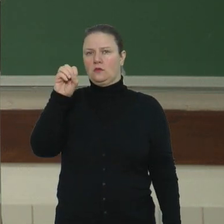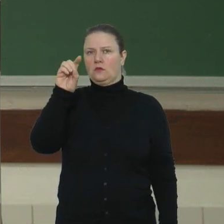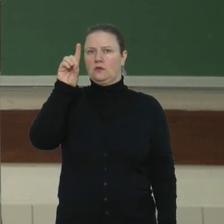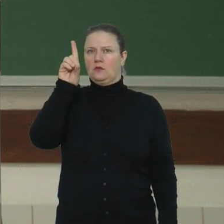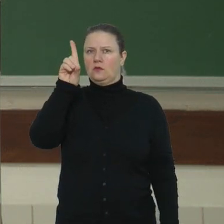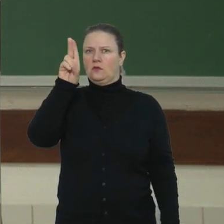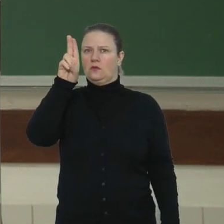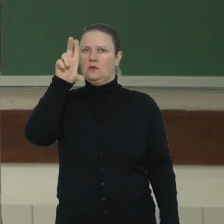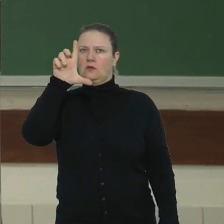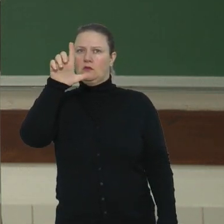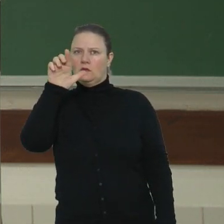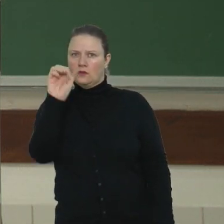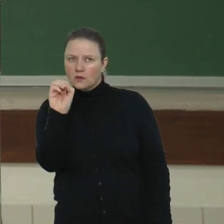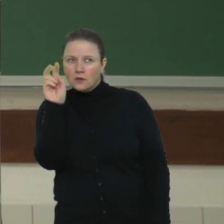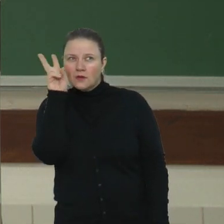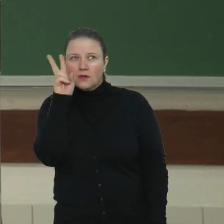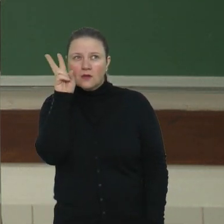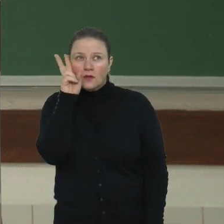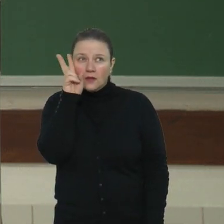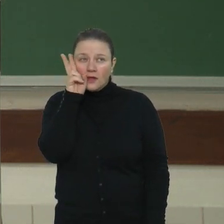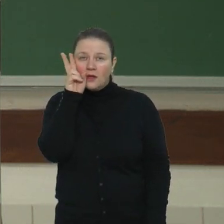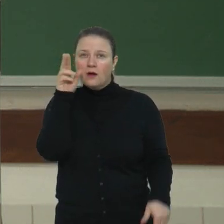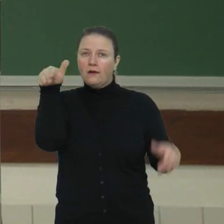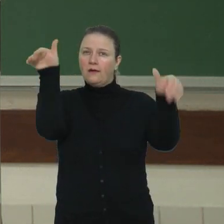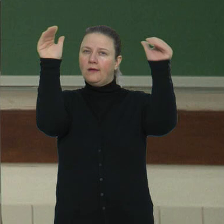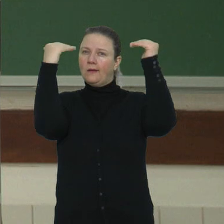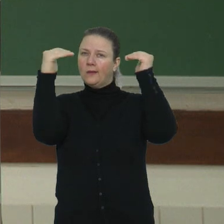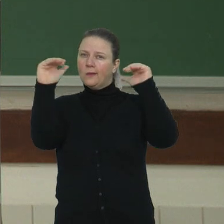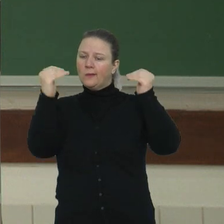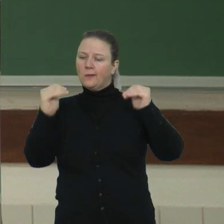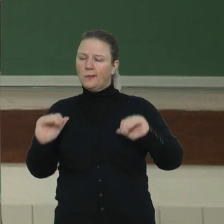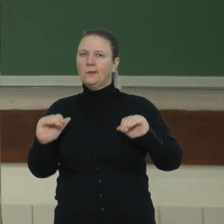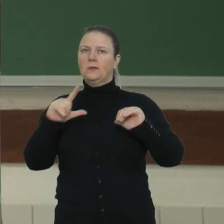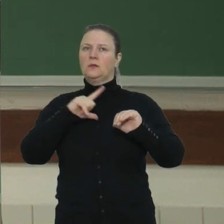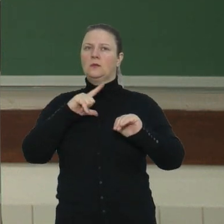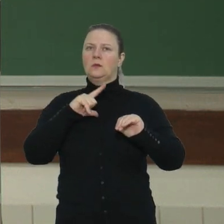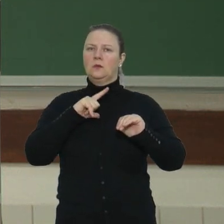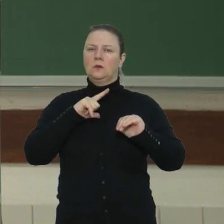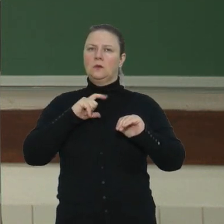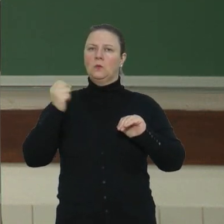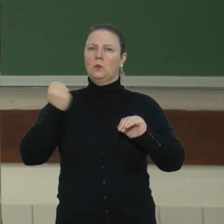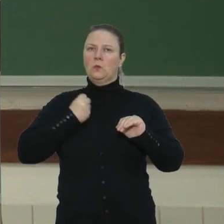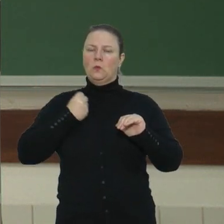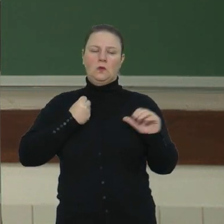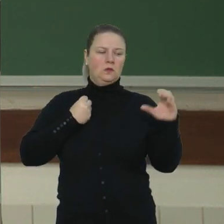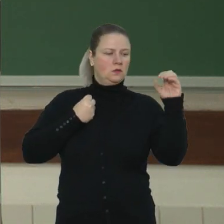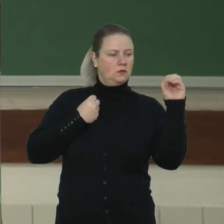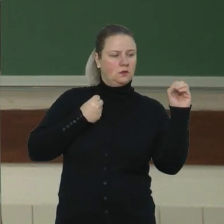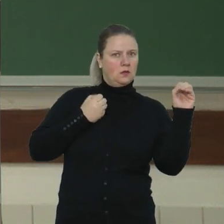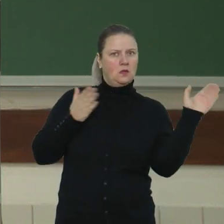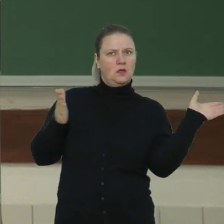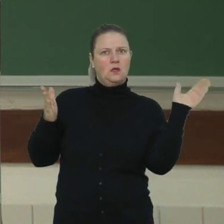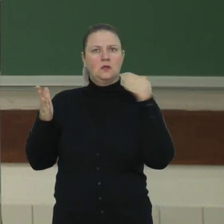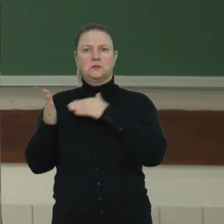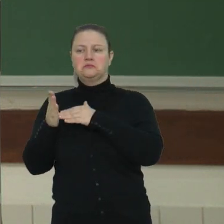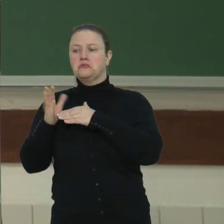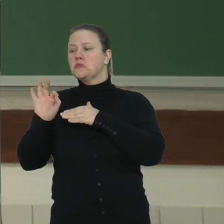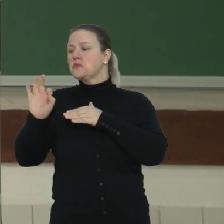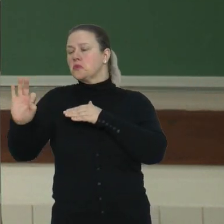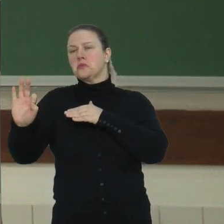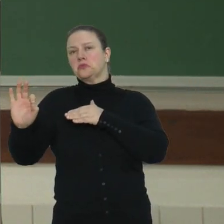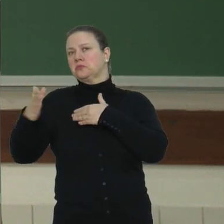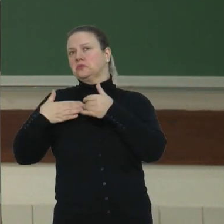módulo? O módulo a gente trouxe para vocês nas outras aulas, que era o quê? Os valores, a distância de zero até um determinado ponto, os